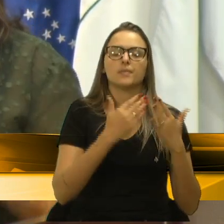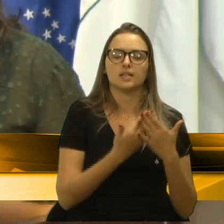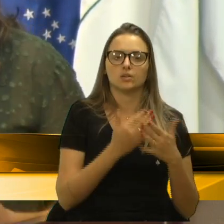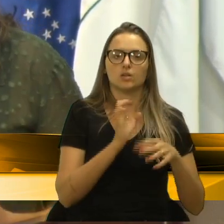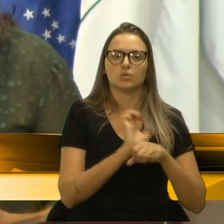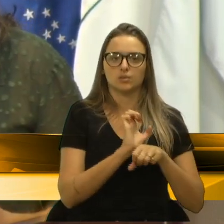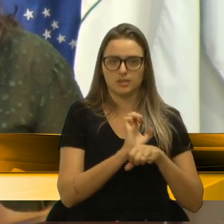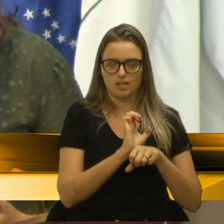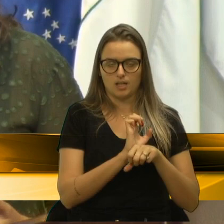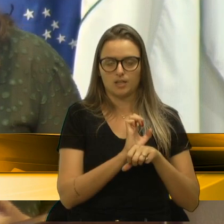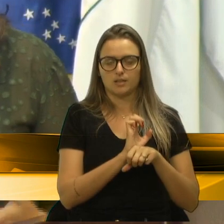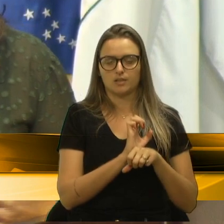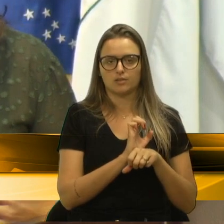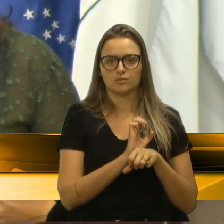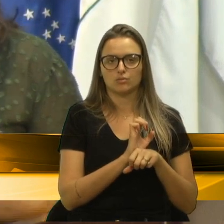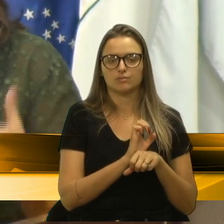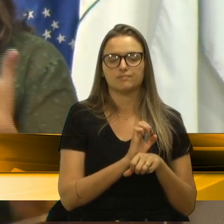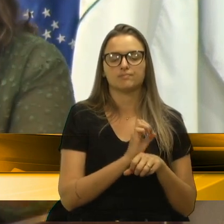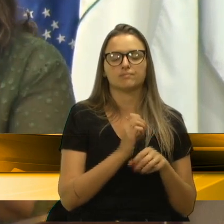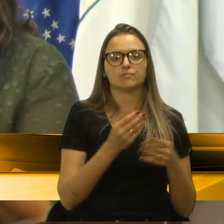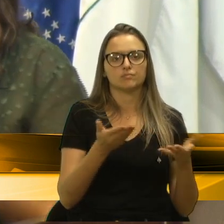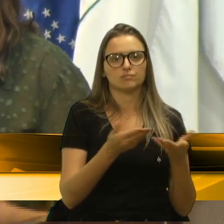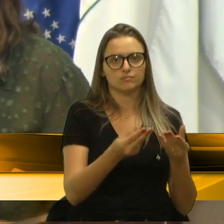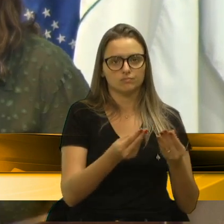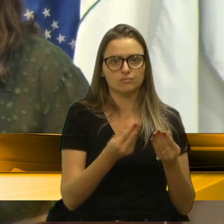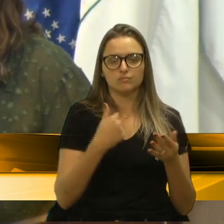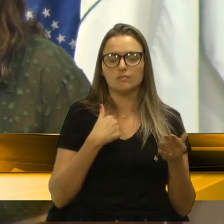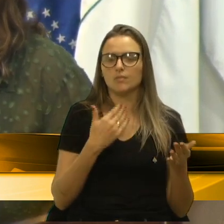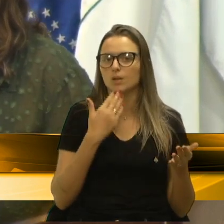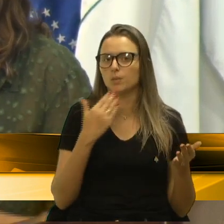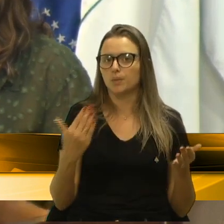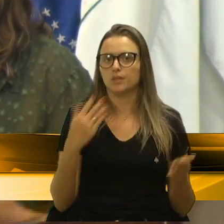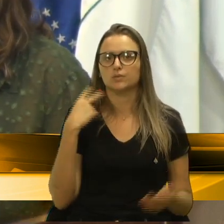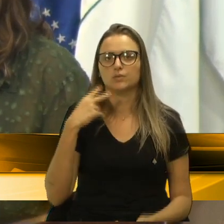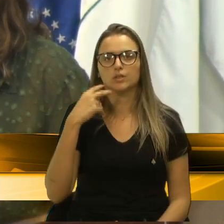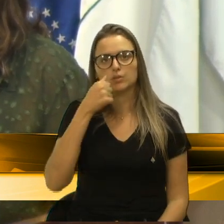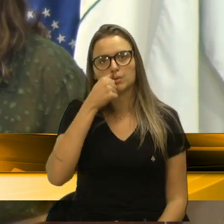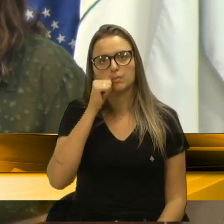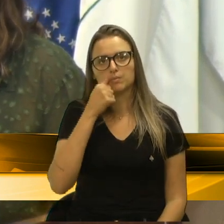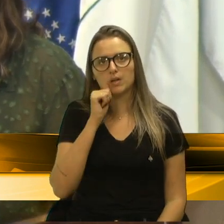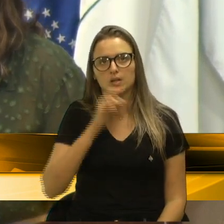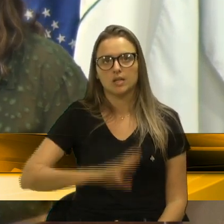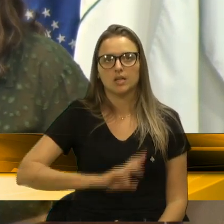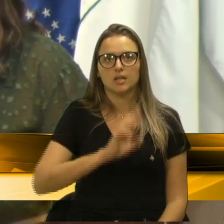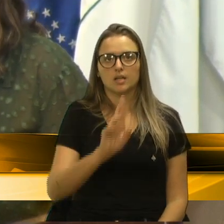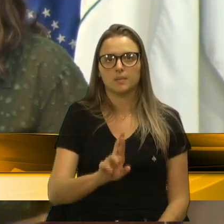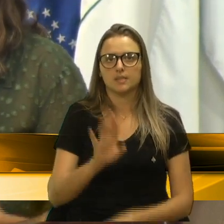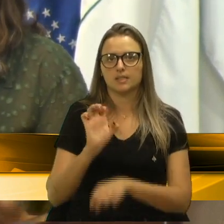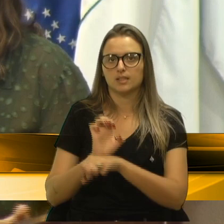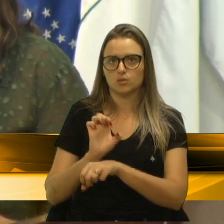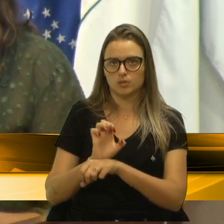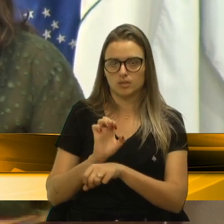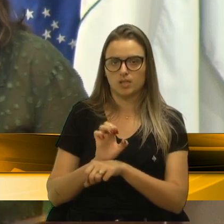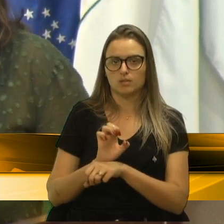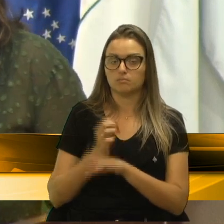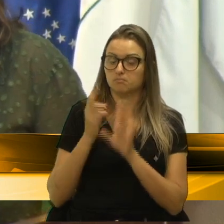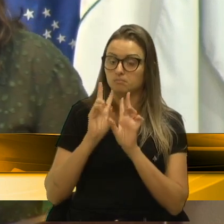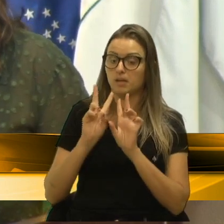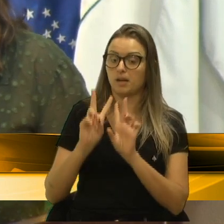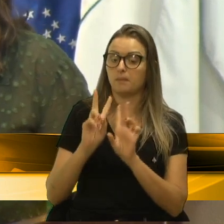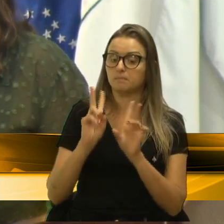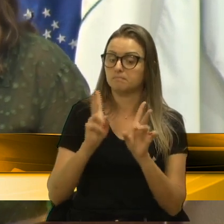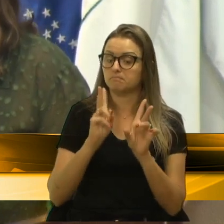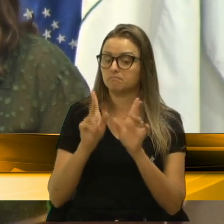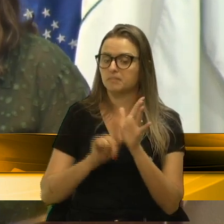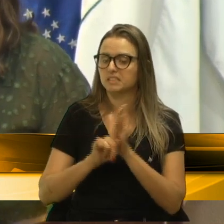estão encaminhando. A gente aqui, então, já peço para a vereadora Paula, como representante do governo do Estado, para que veja essa situação, para que a gente